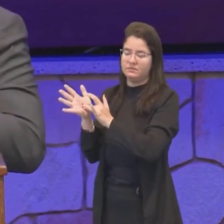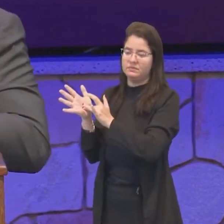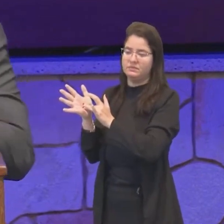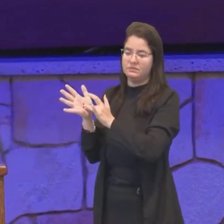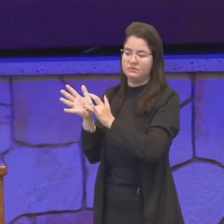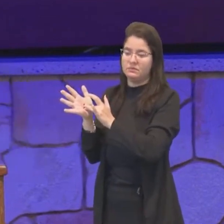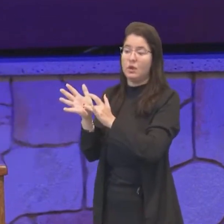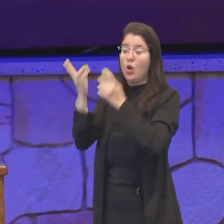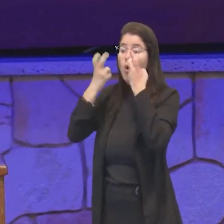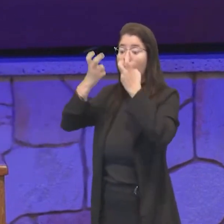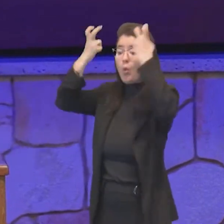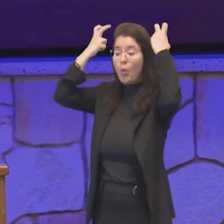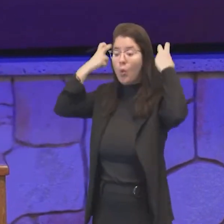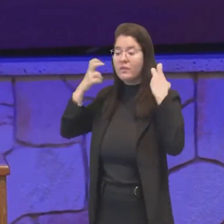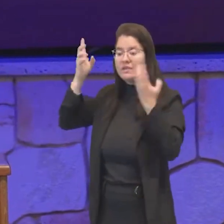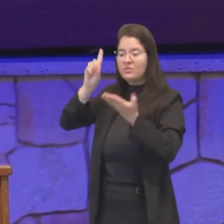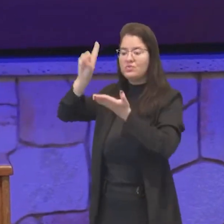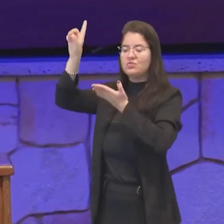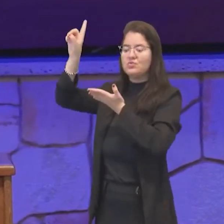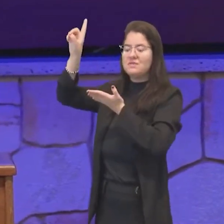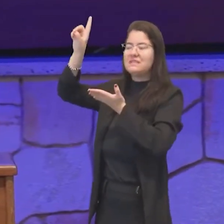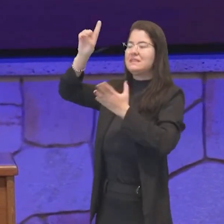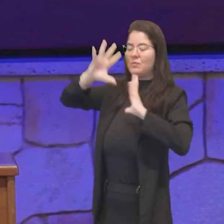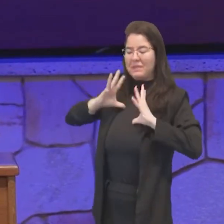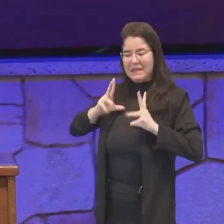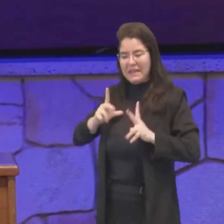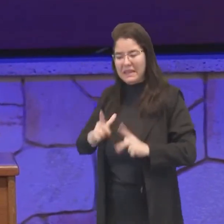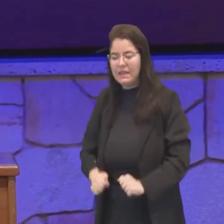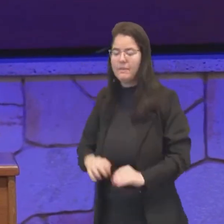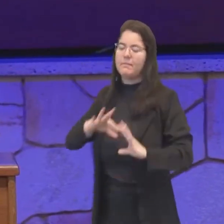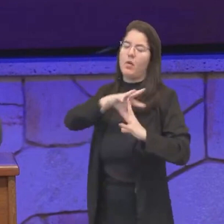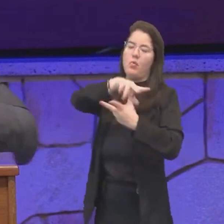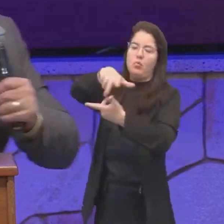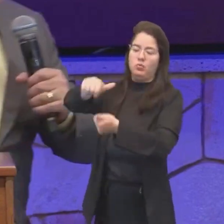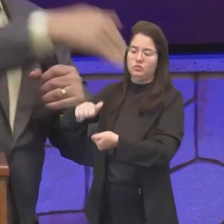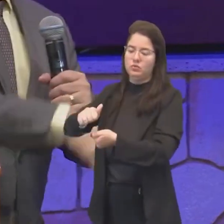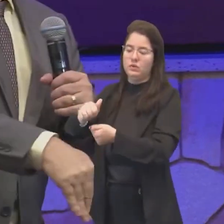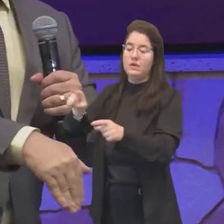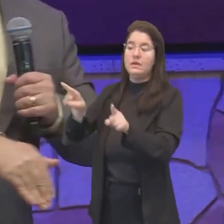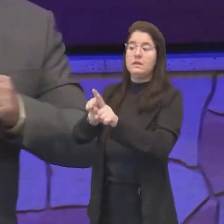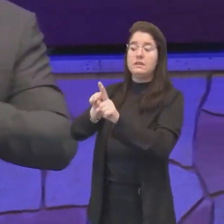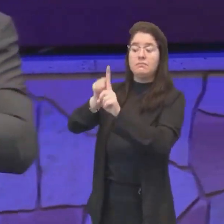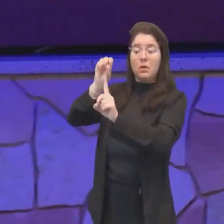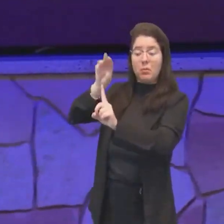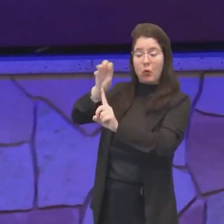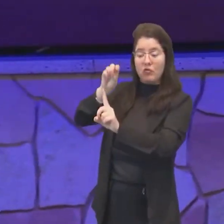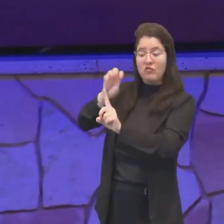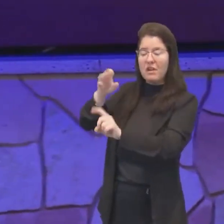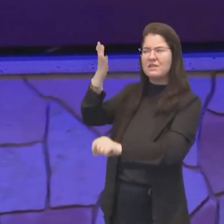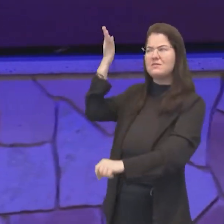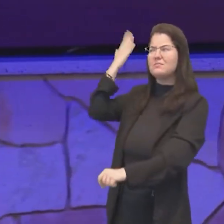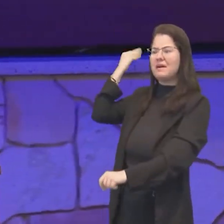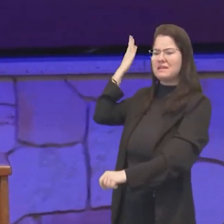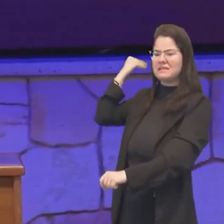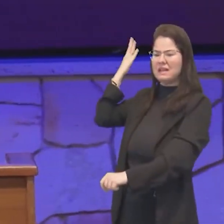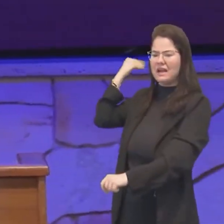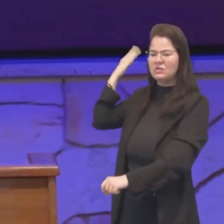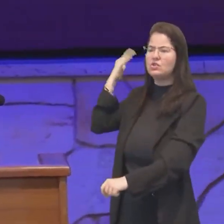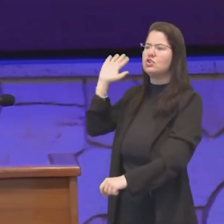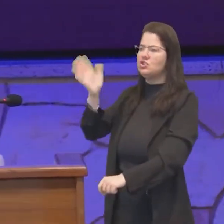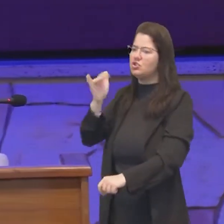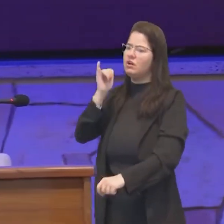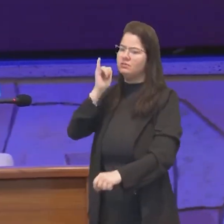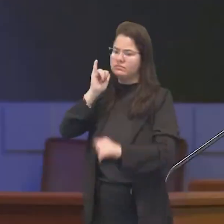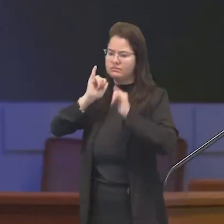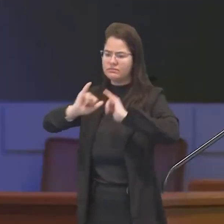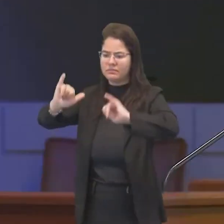o Cordeiro de Deus que tira o pecado do mundo. Os profetas já naquela época mostravam às pessoas: olha, sim, Deus